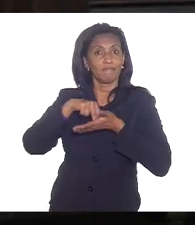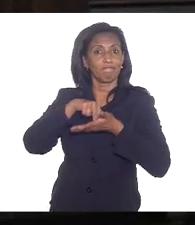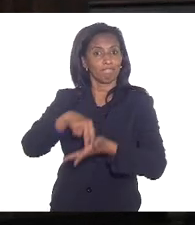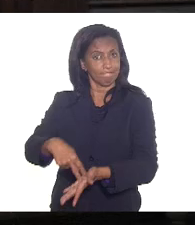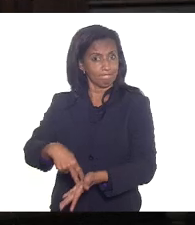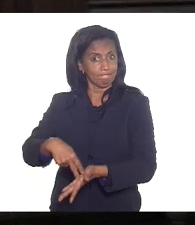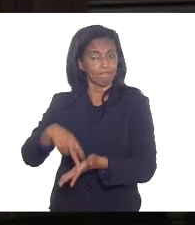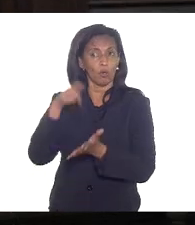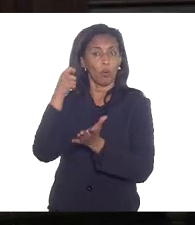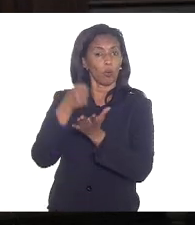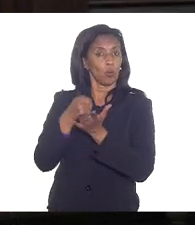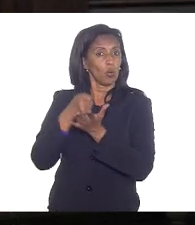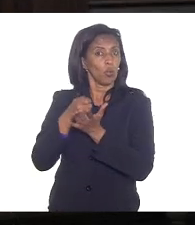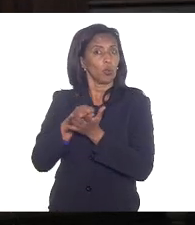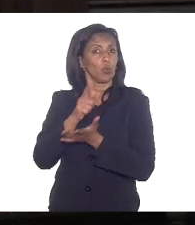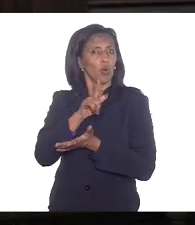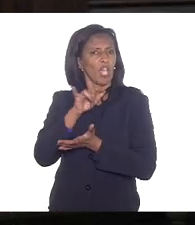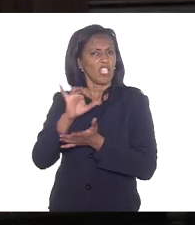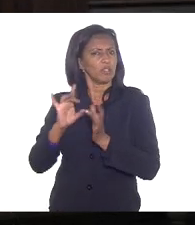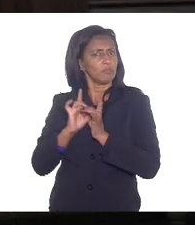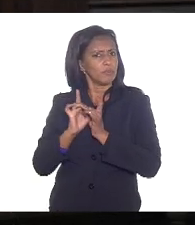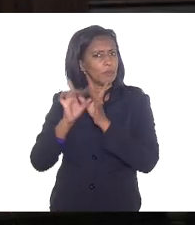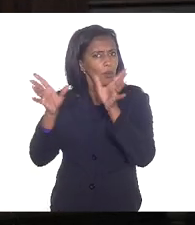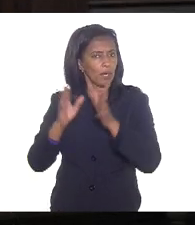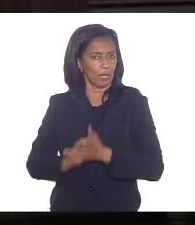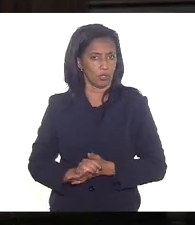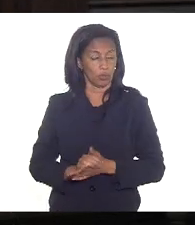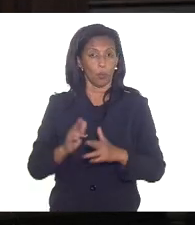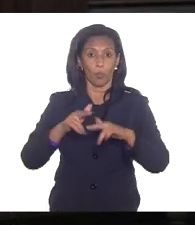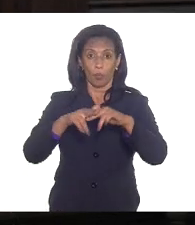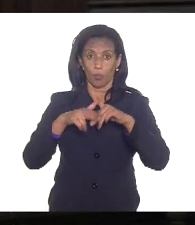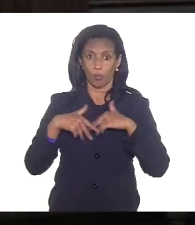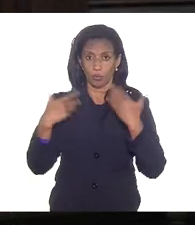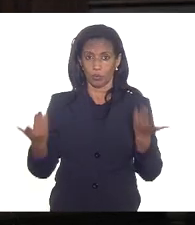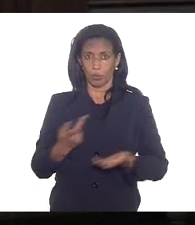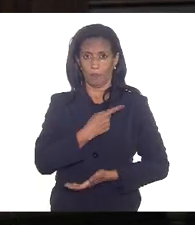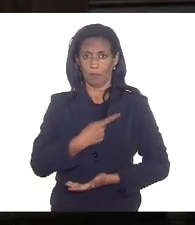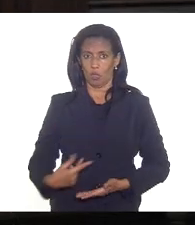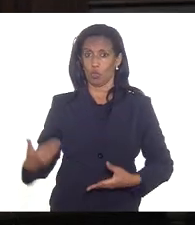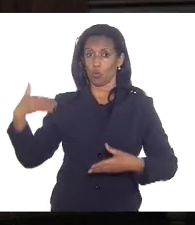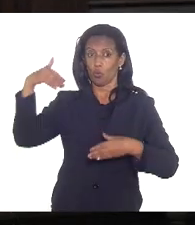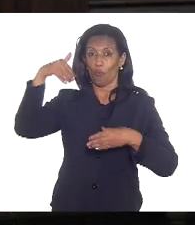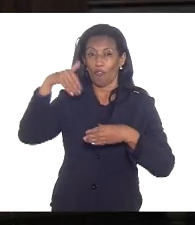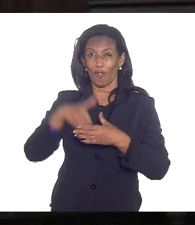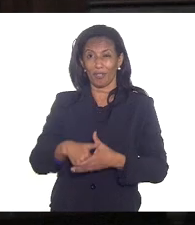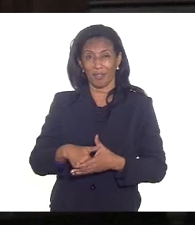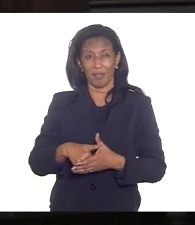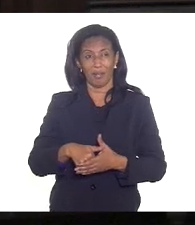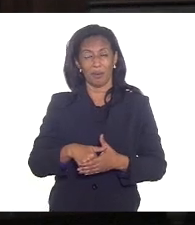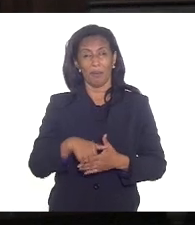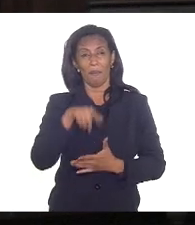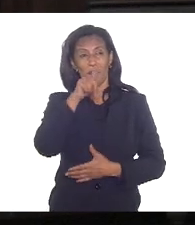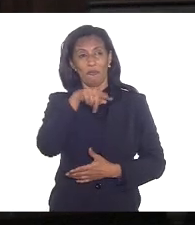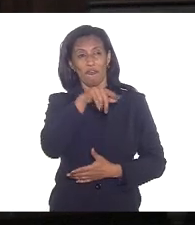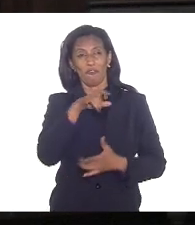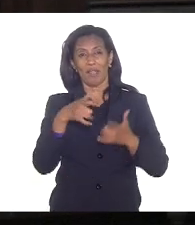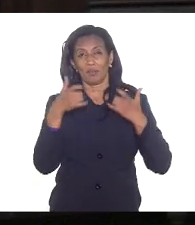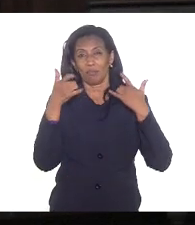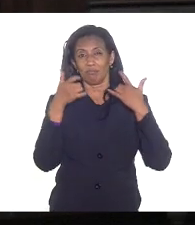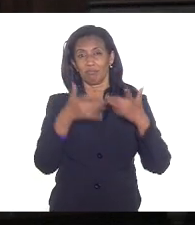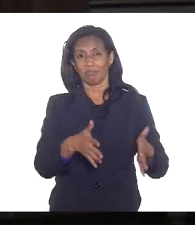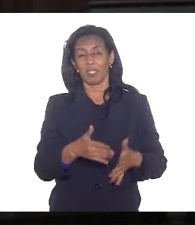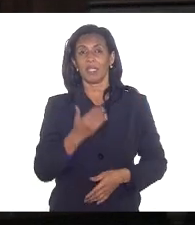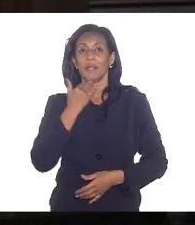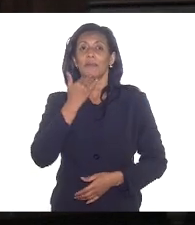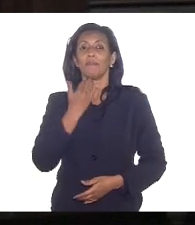em um regime democrático por isso eu Presidente Tô voltando pela derrubada do veto e